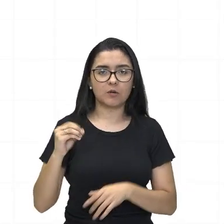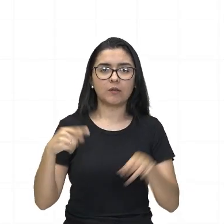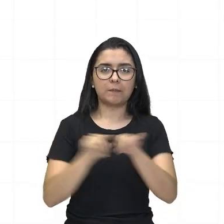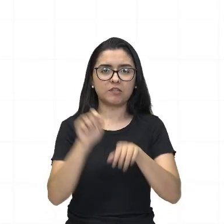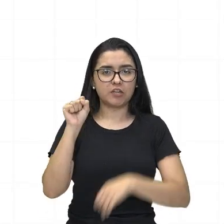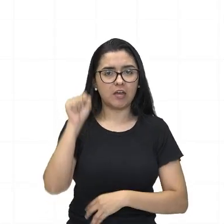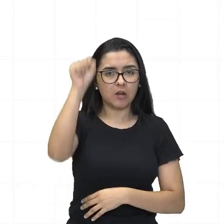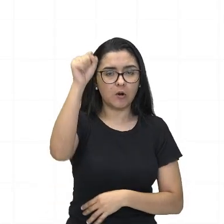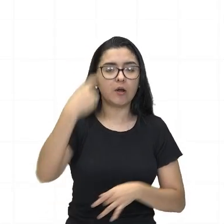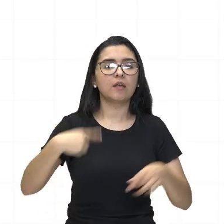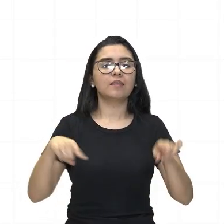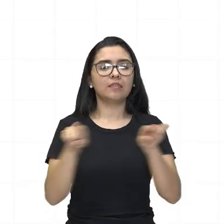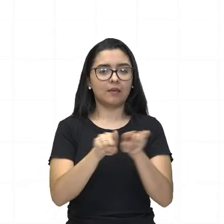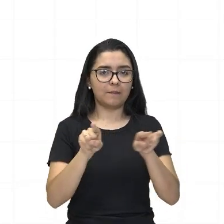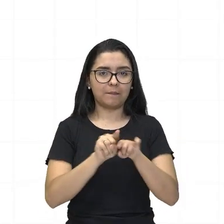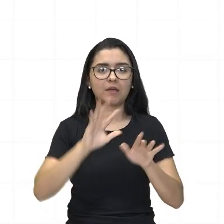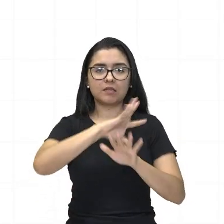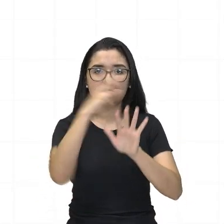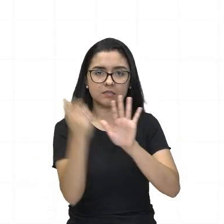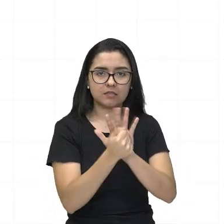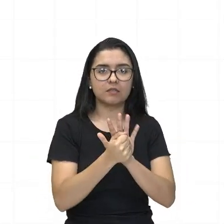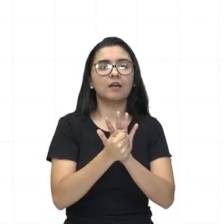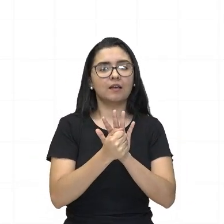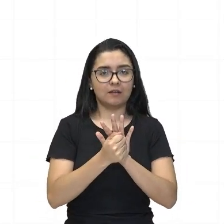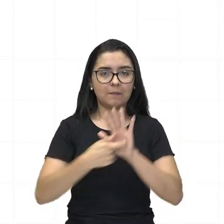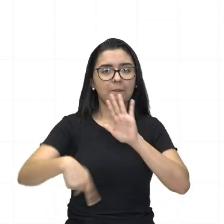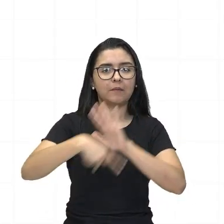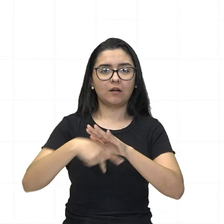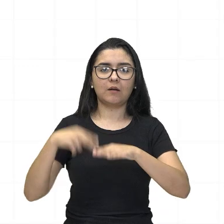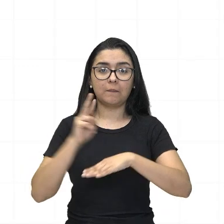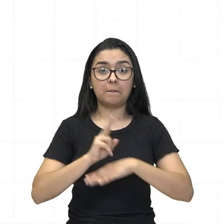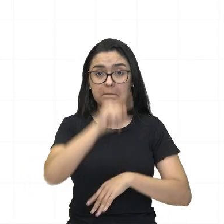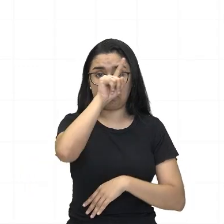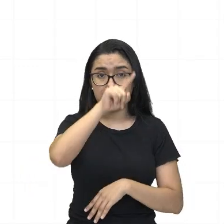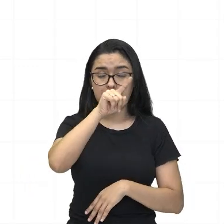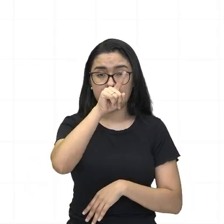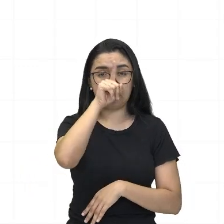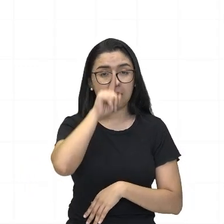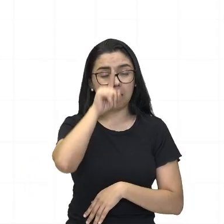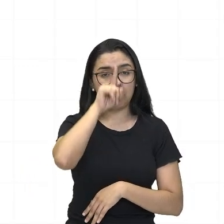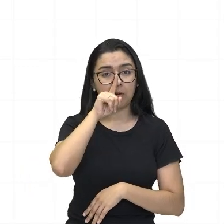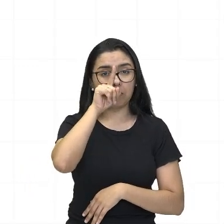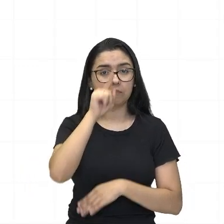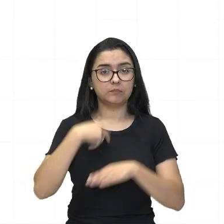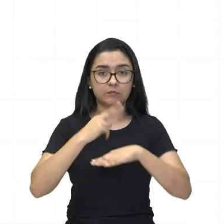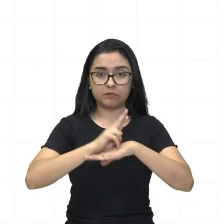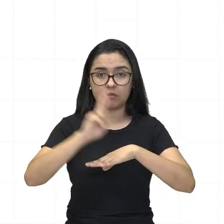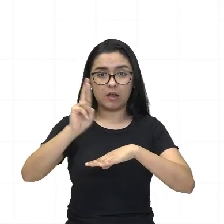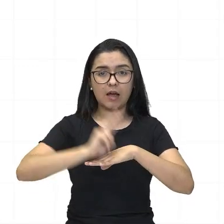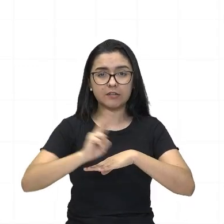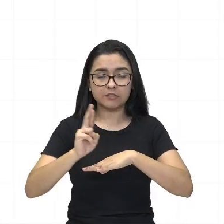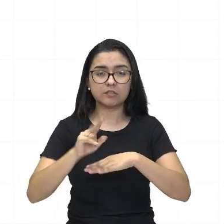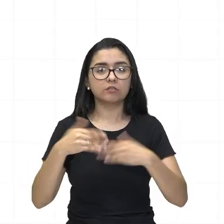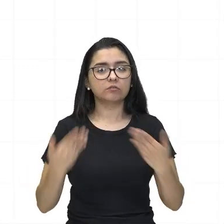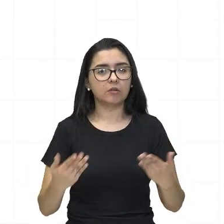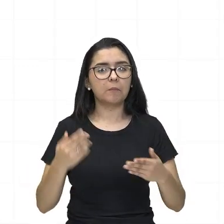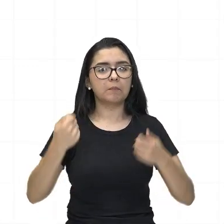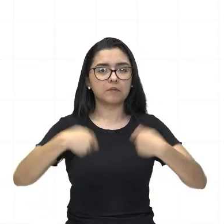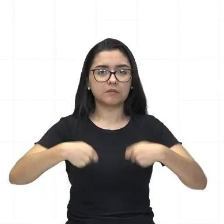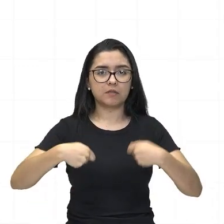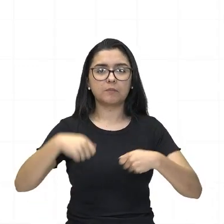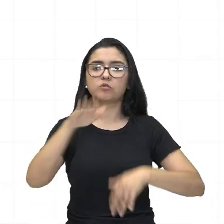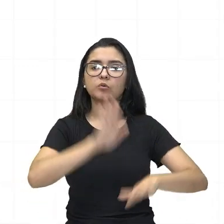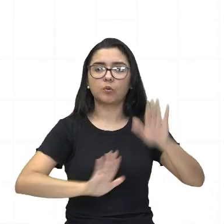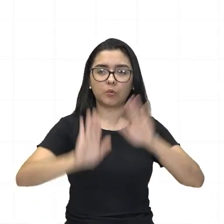super-herói, né? Esse símbolo aparece, o perigo de radiação. Né? Temos que ter muito cuidado quando a gente vê esse